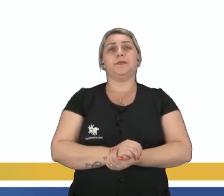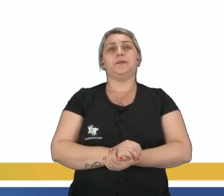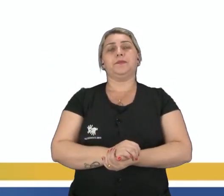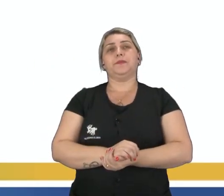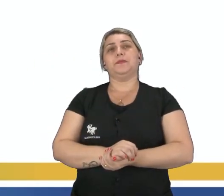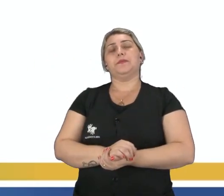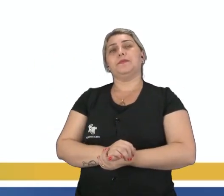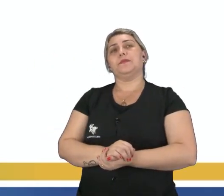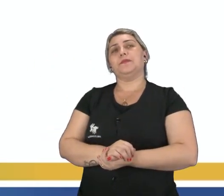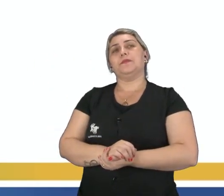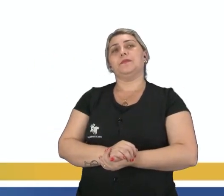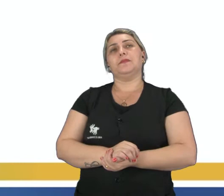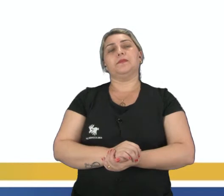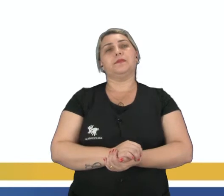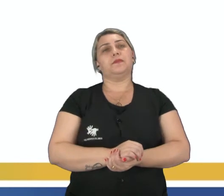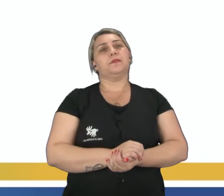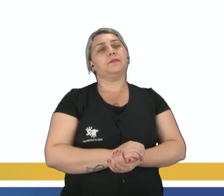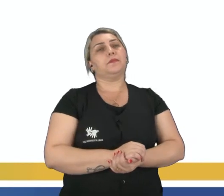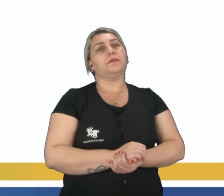uma fala.